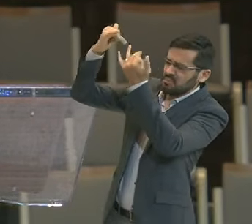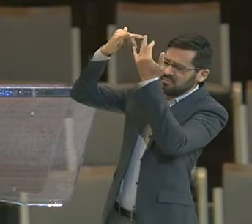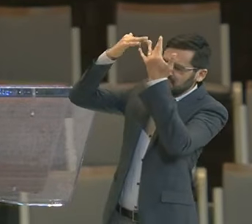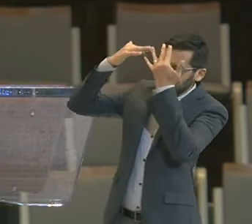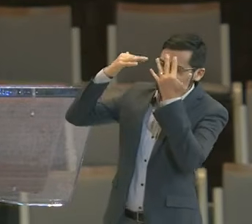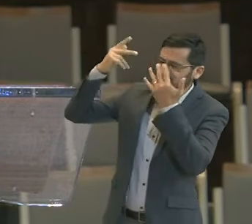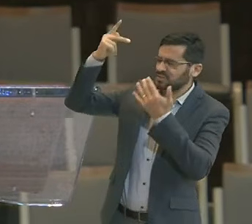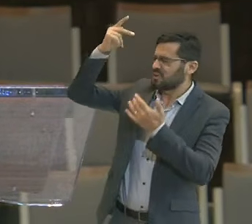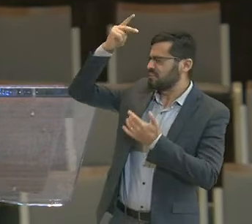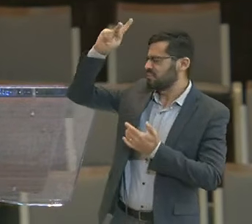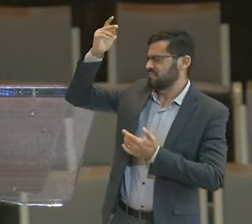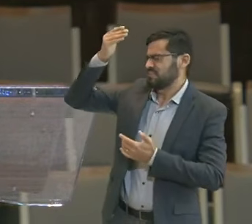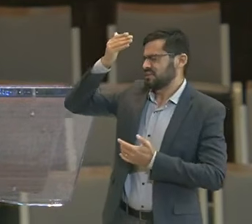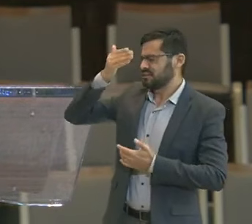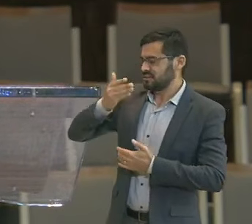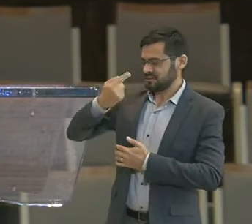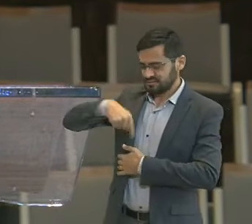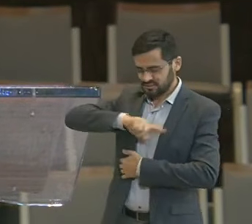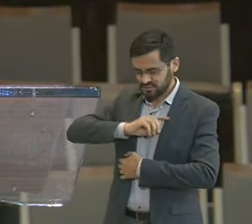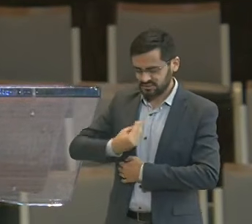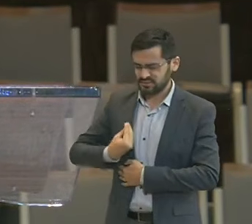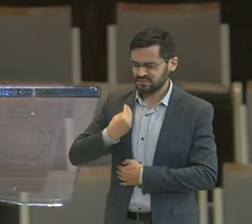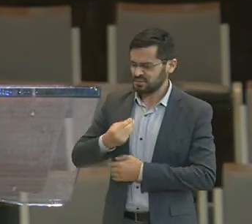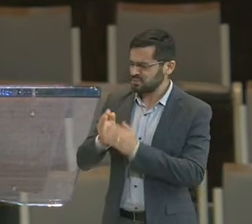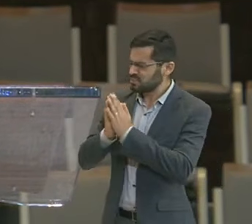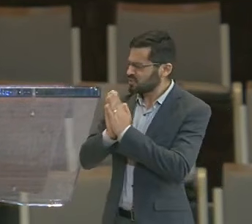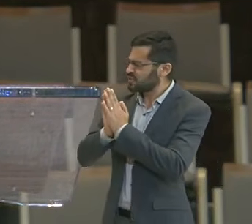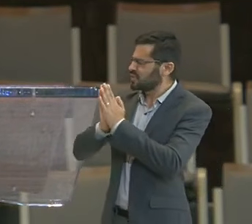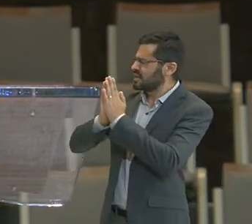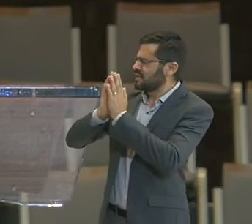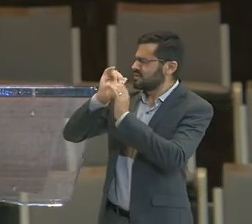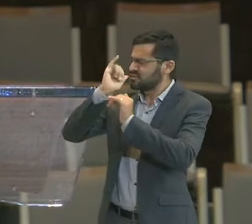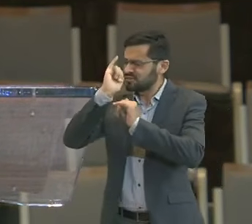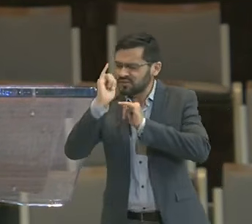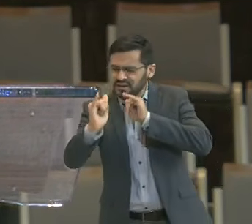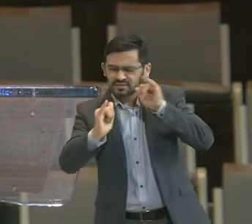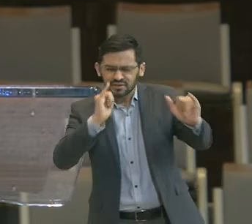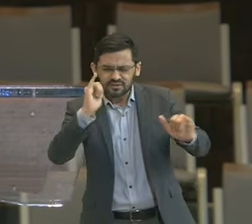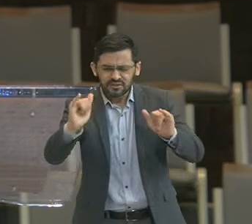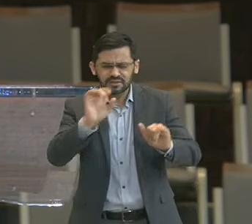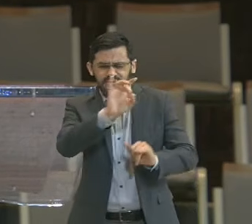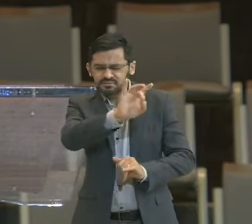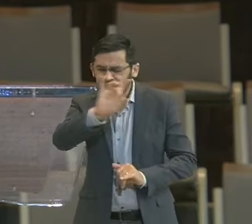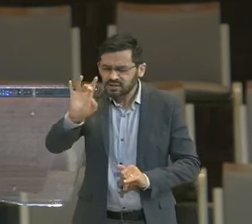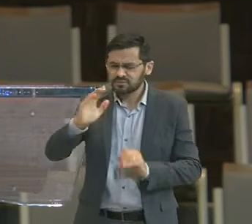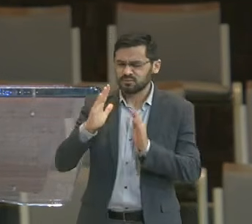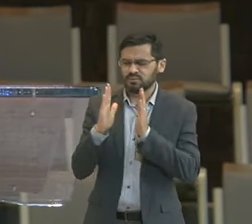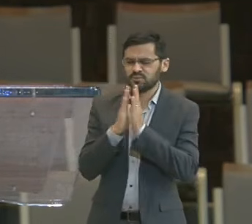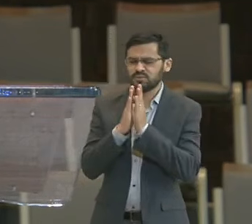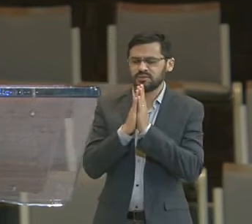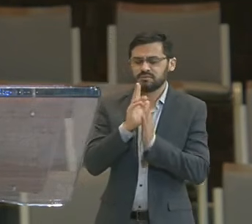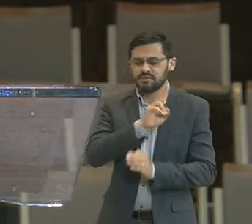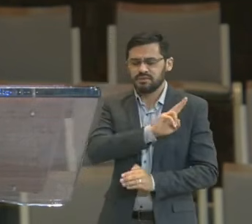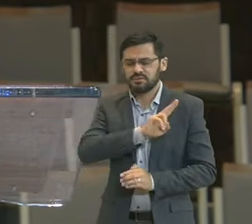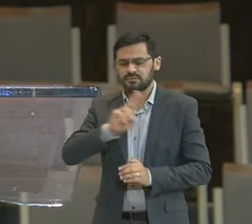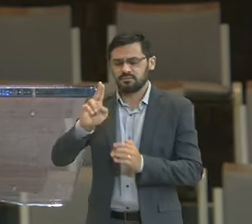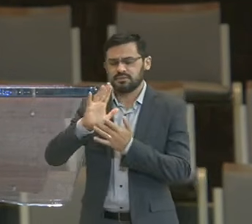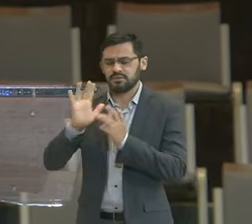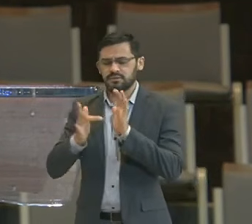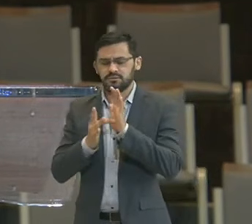Tua presença no nosso coração. Fala com cada um aqui, é aquilo que oramos em nome de